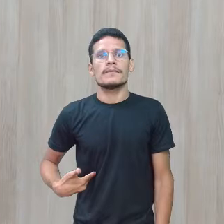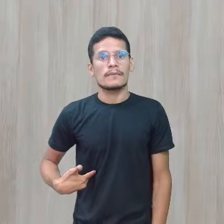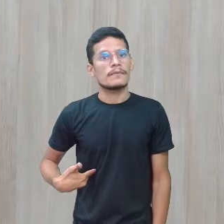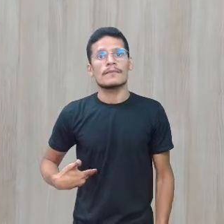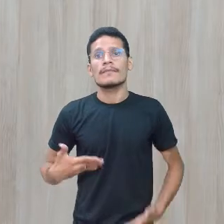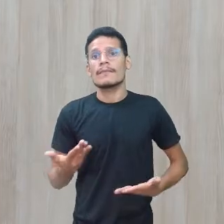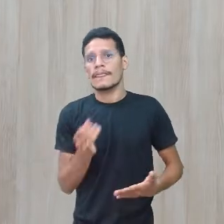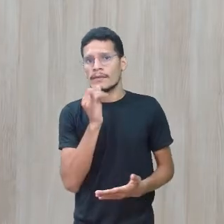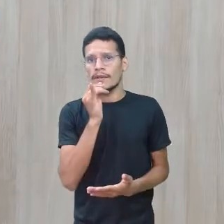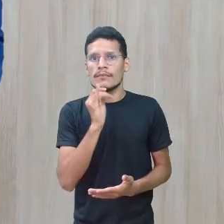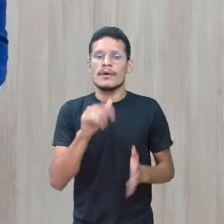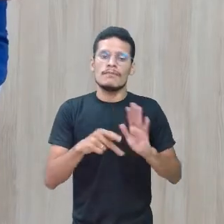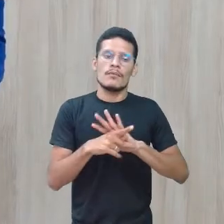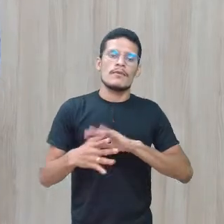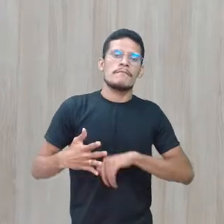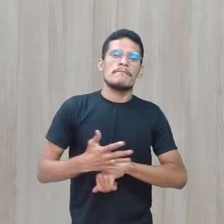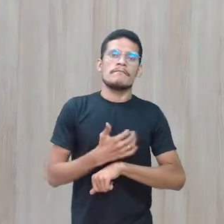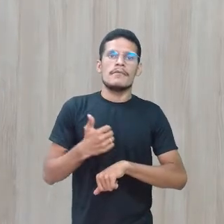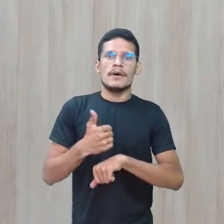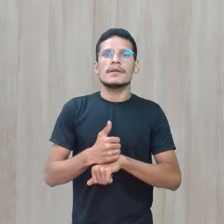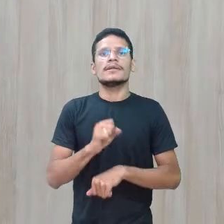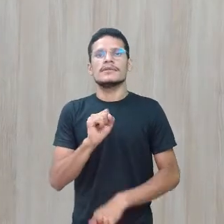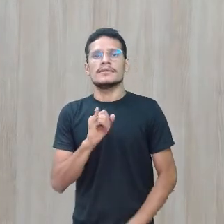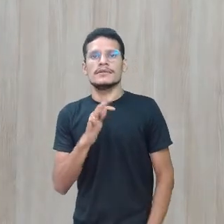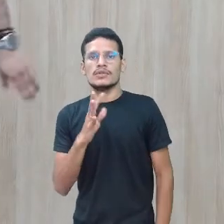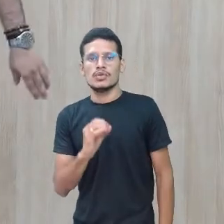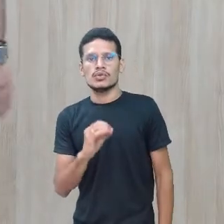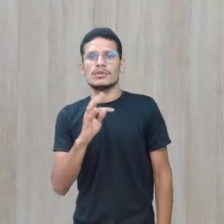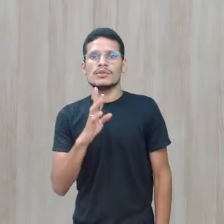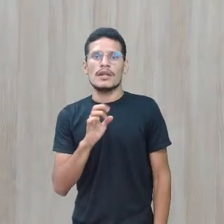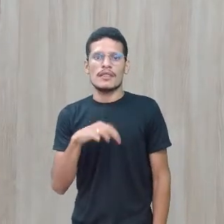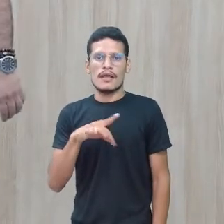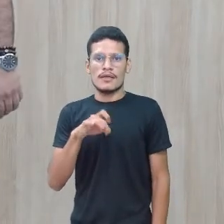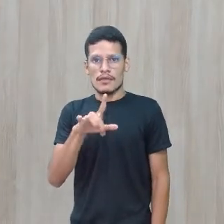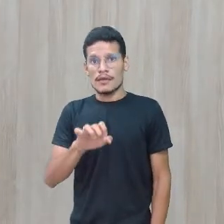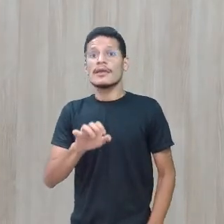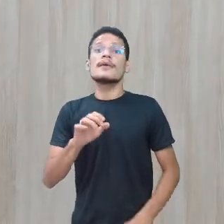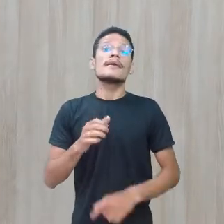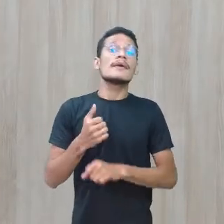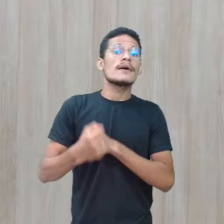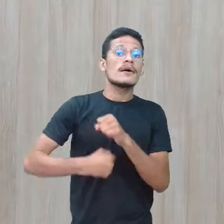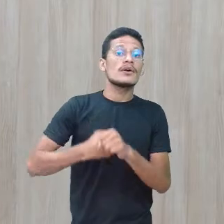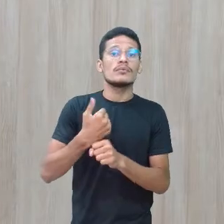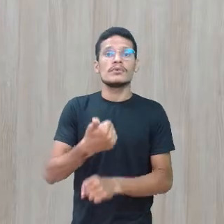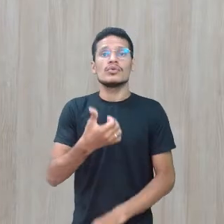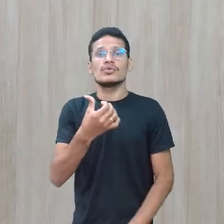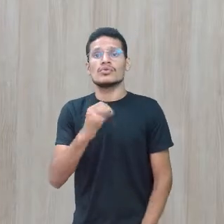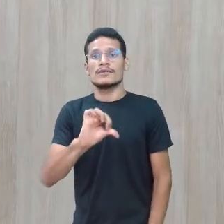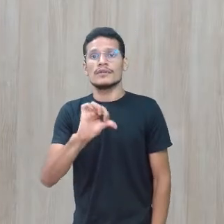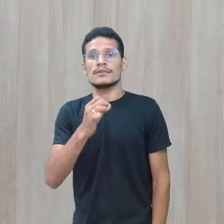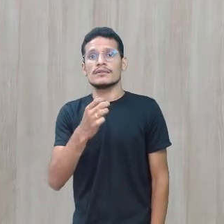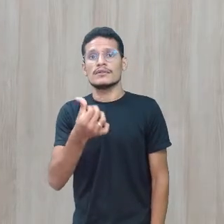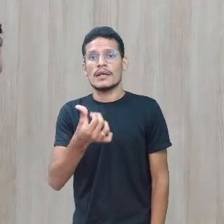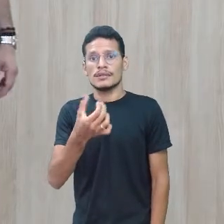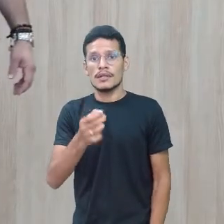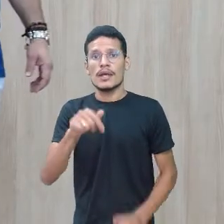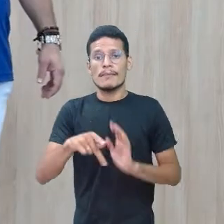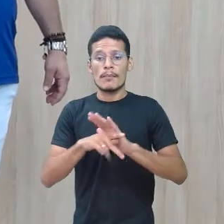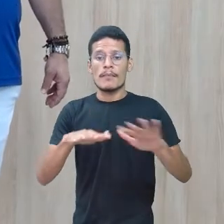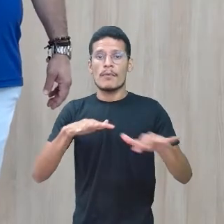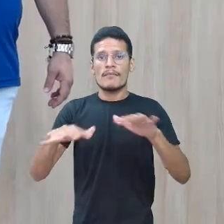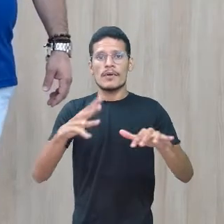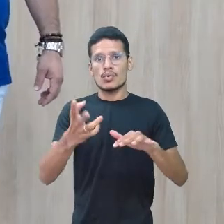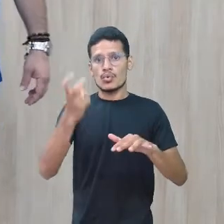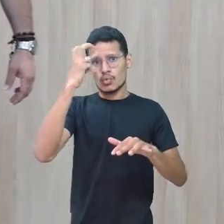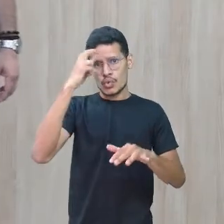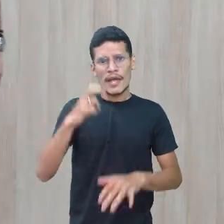Termina virando um parque ali, o parque, né, do Sítio da Trindade. E em 1960 ele tornou-se sede do Movimento de Cultura Popular, o